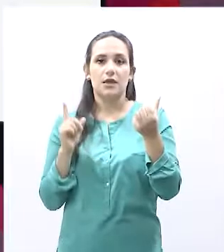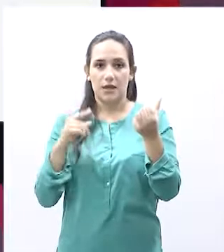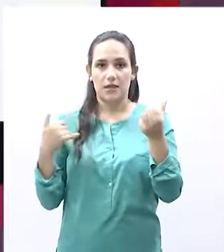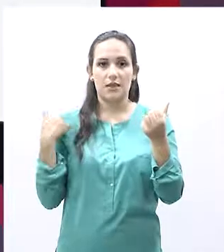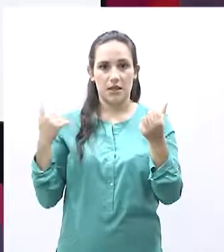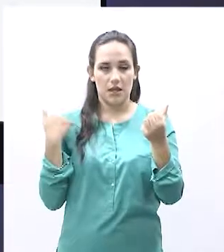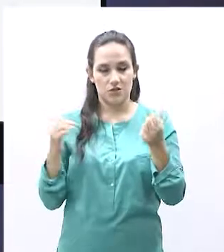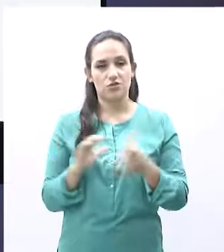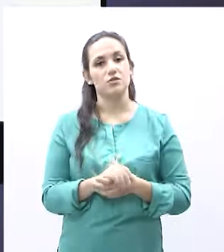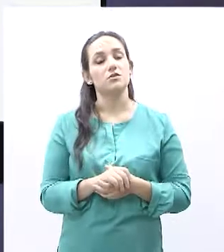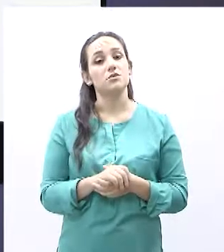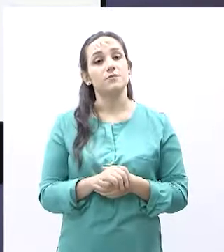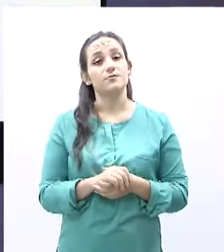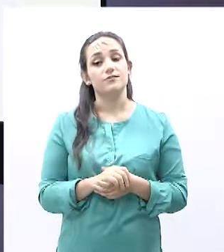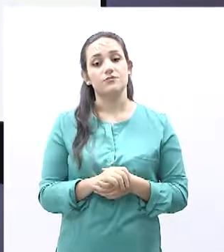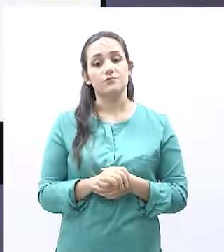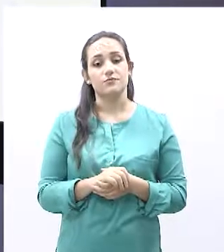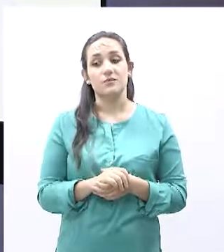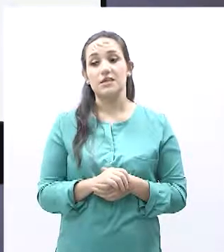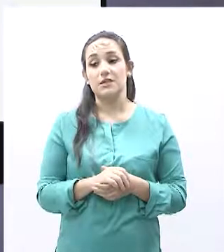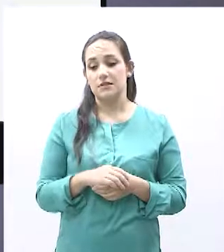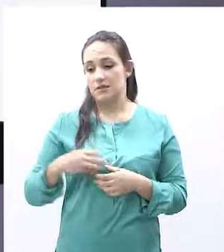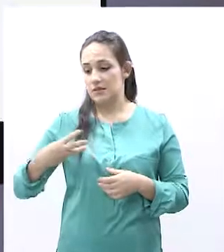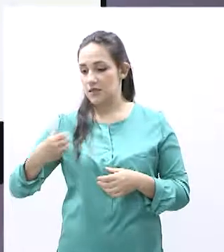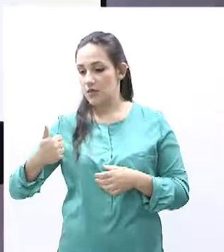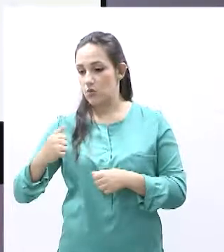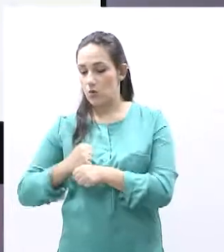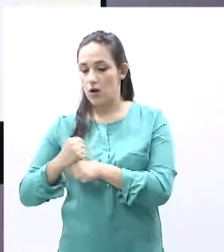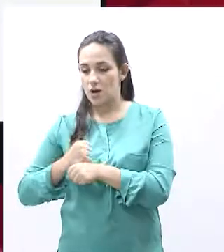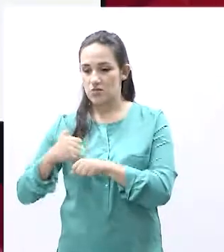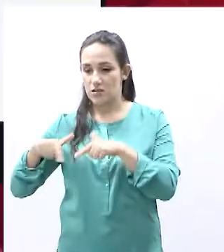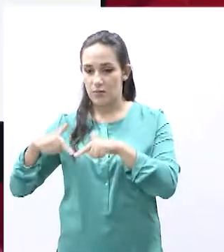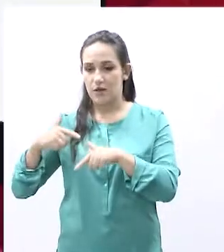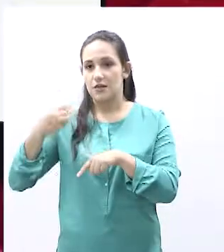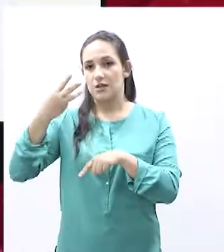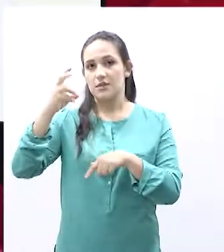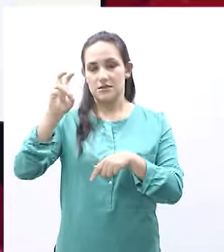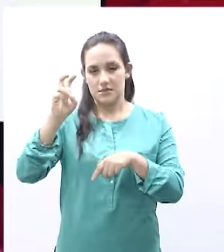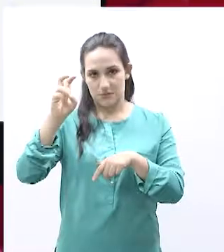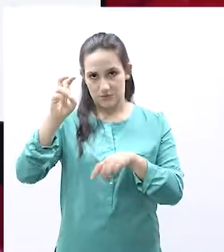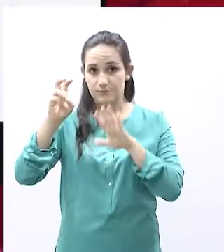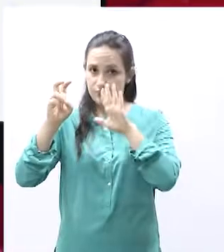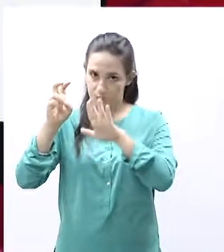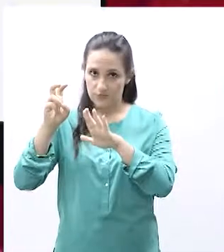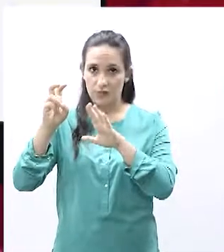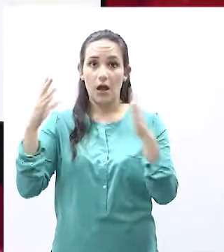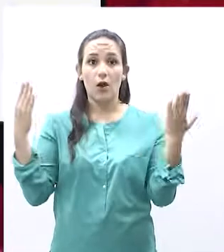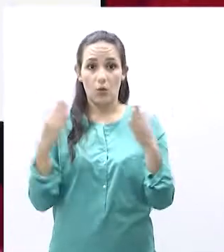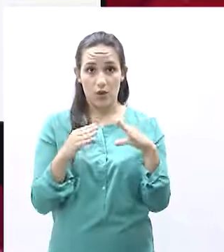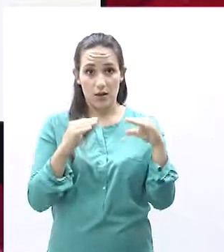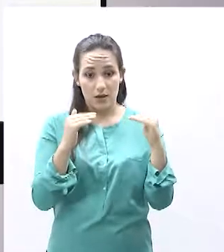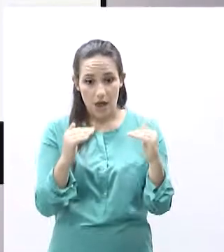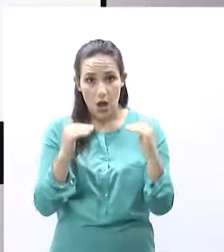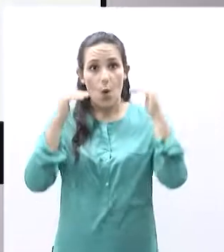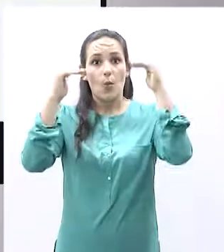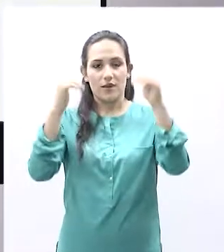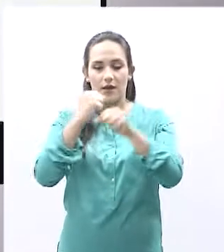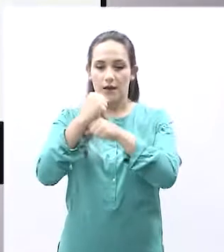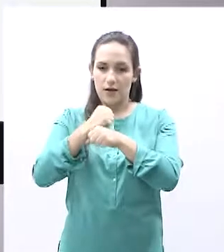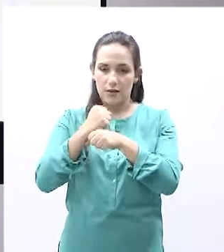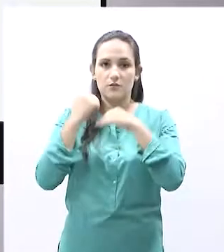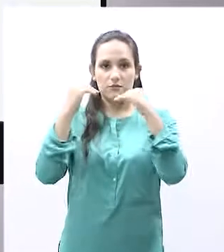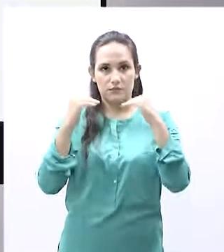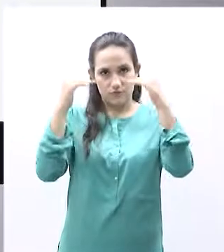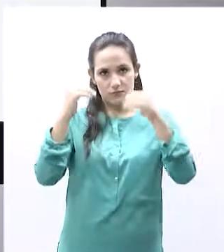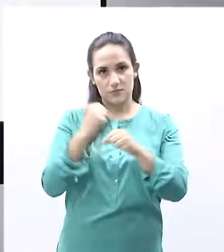E 30 anos de contribuição para a mulher, 35 anos de contribuição para o homem. Essa regra vai aumentar ano a